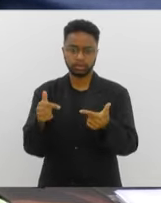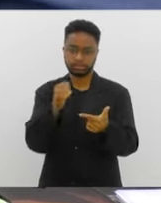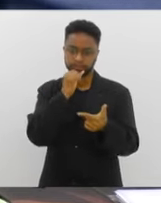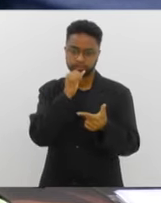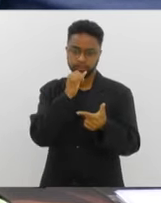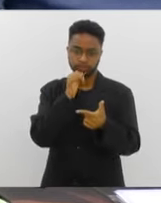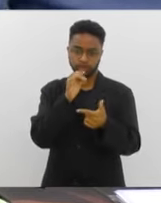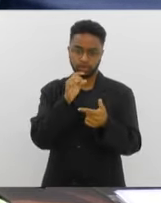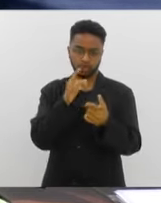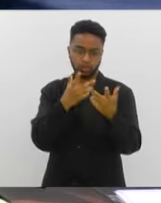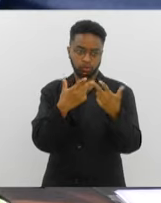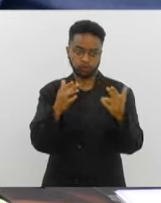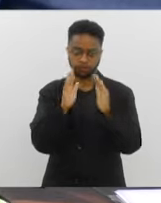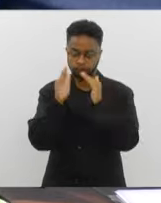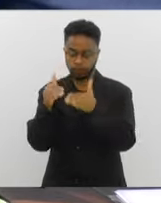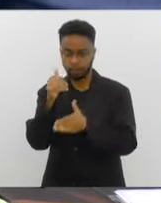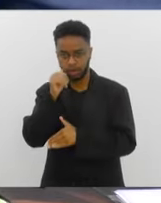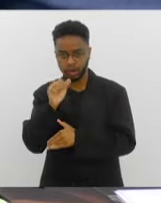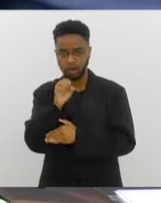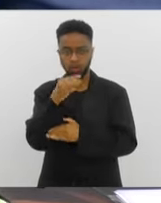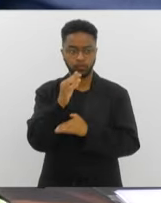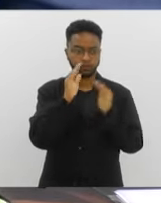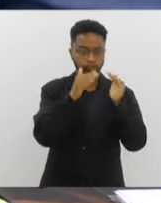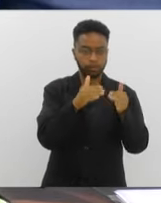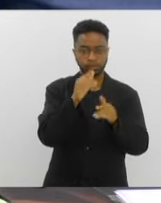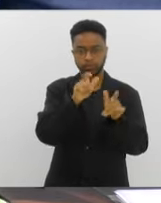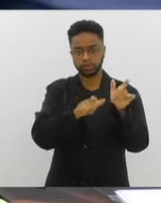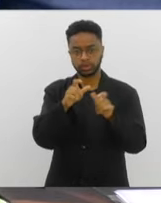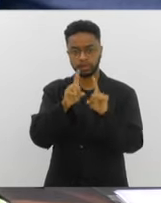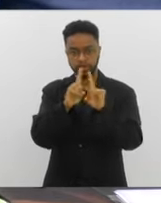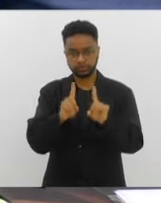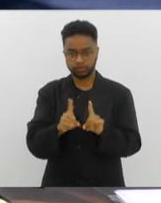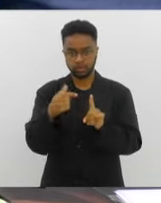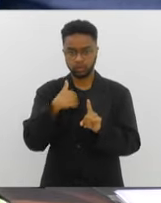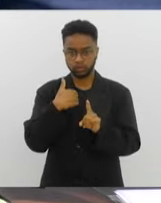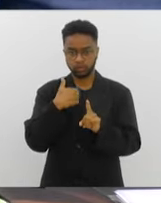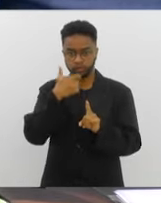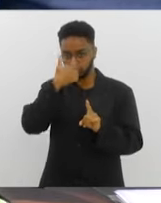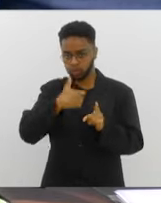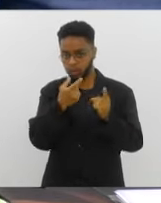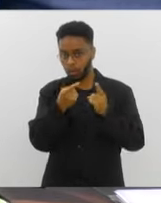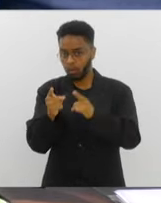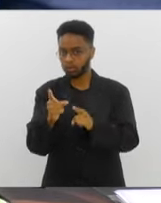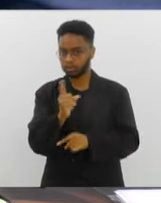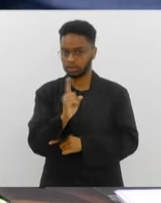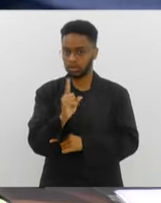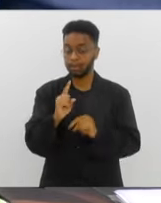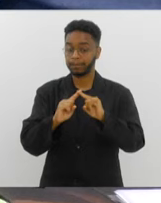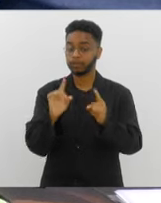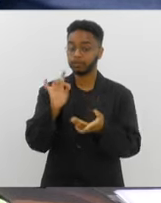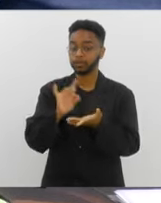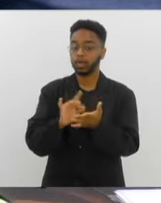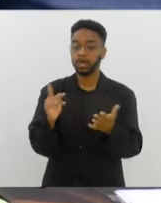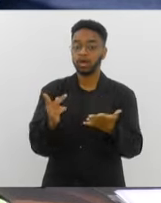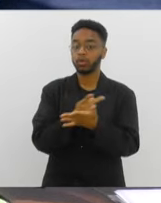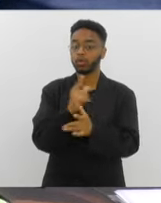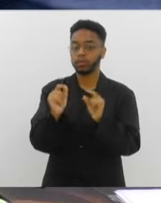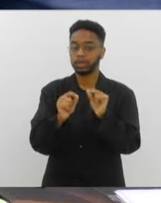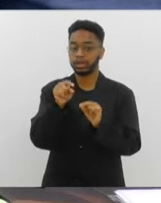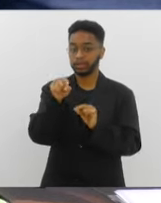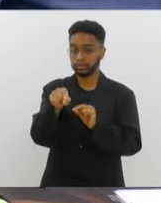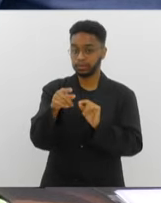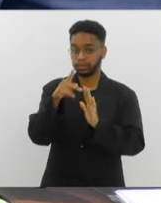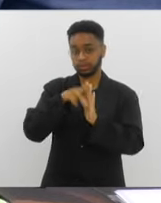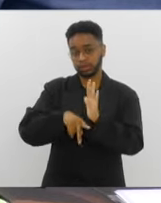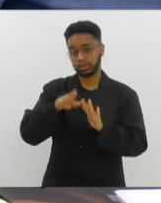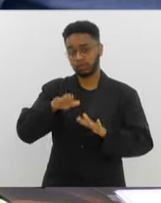mulheres ou para pessoas com deficiência. Então, eu não sou contrário. Na verdade, o que acontece com esse projeto, pode ser que